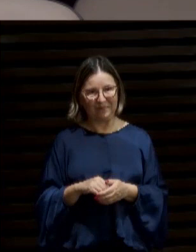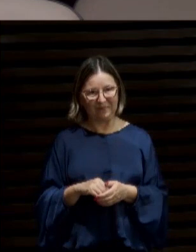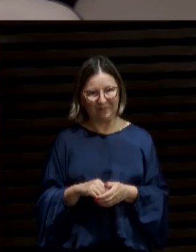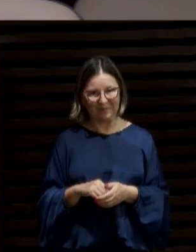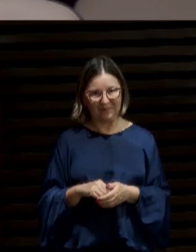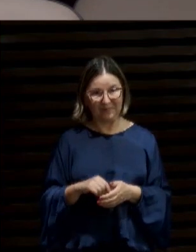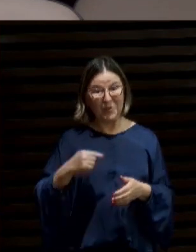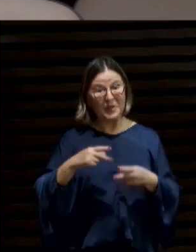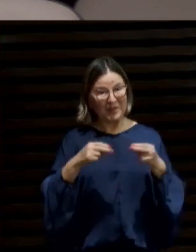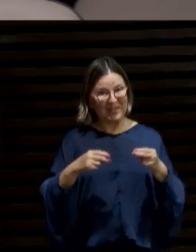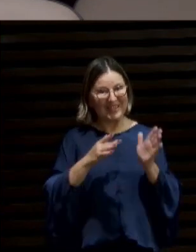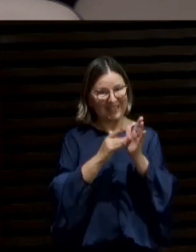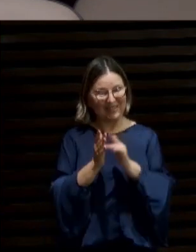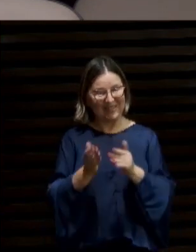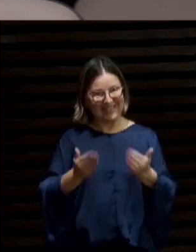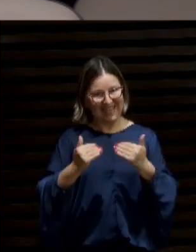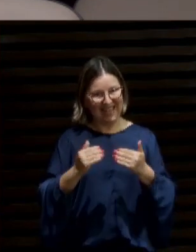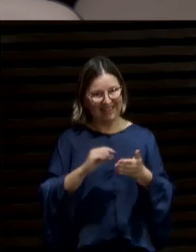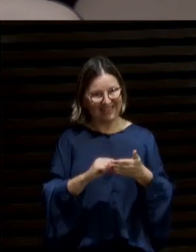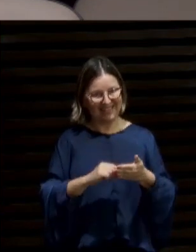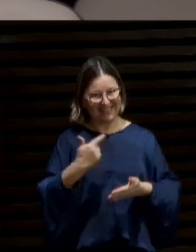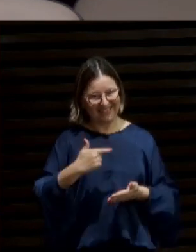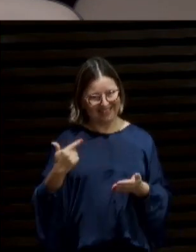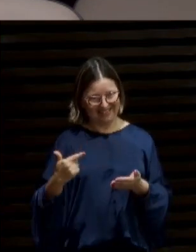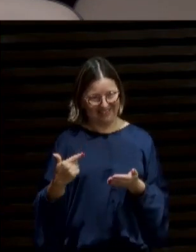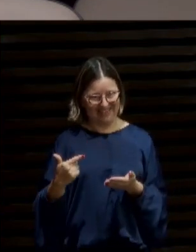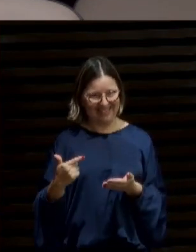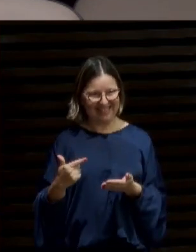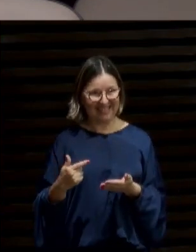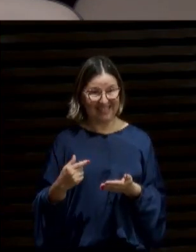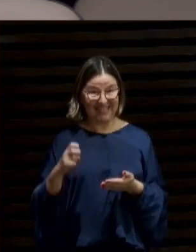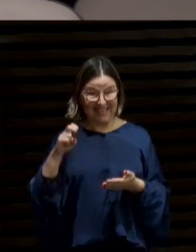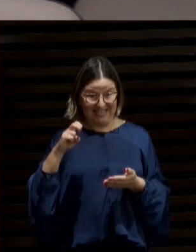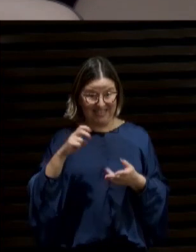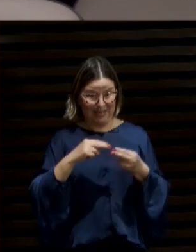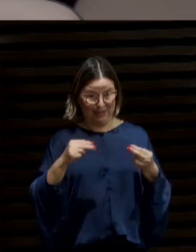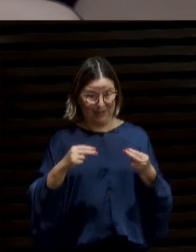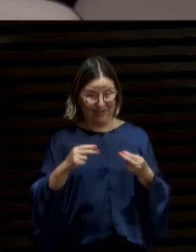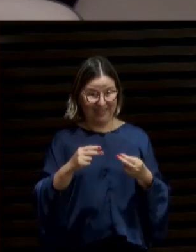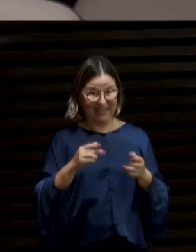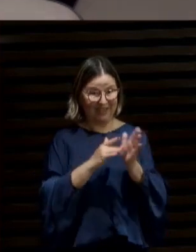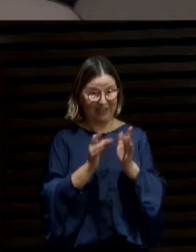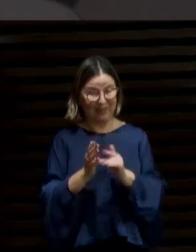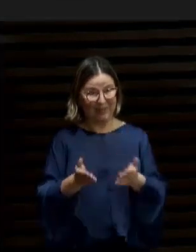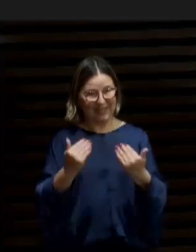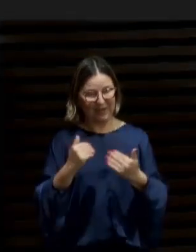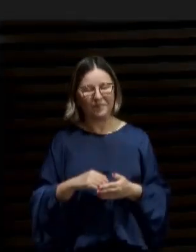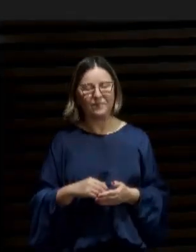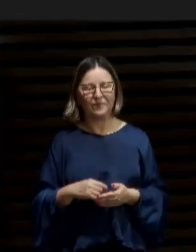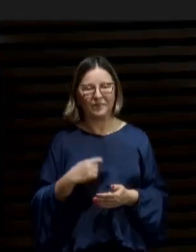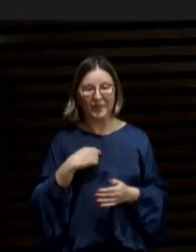dá, no versículo 22, é a quinta coisa que Jesus nos dá. Eu lhes